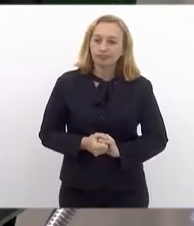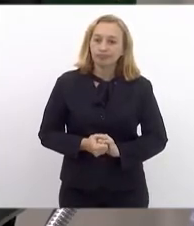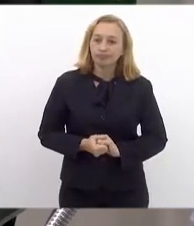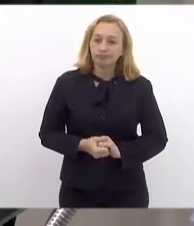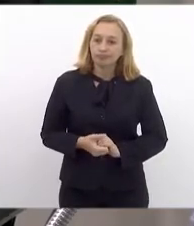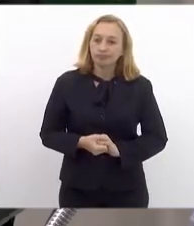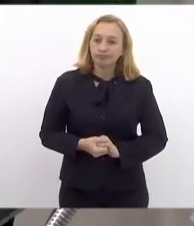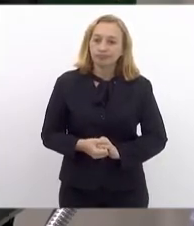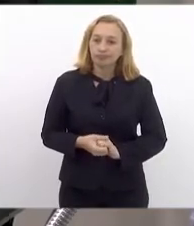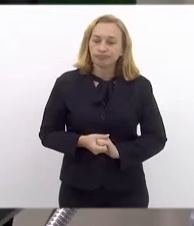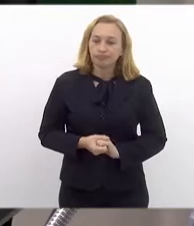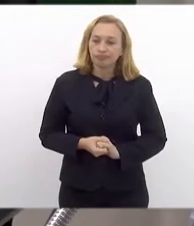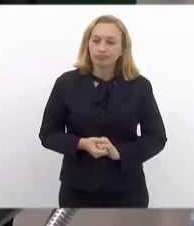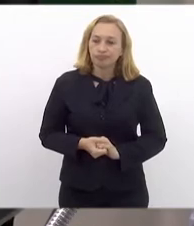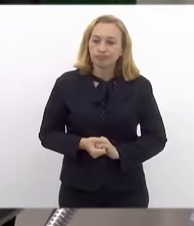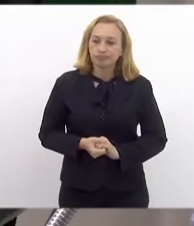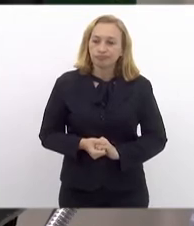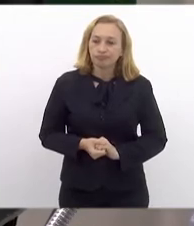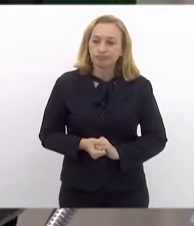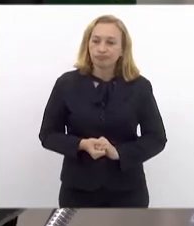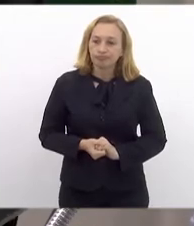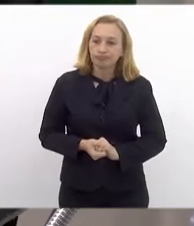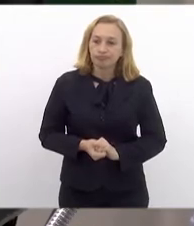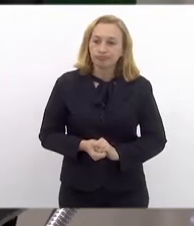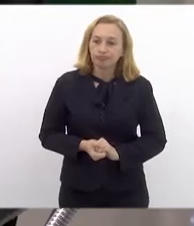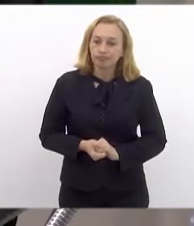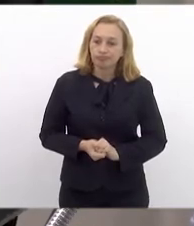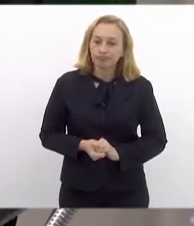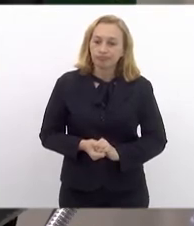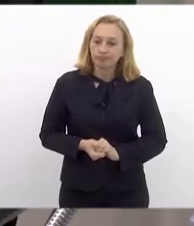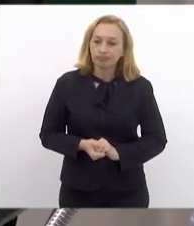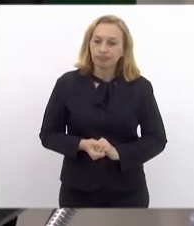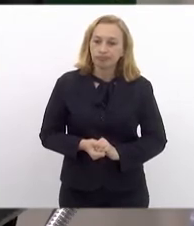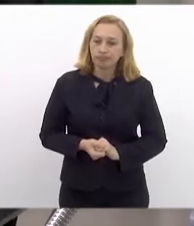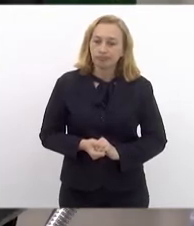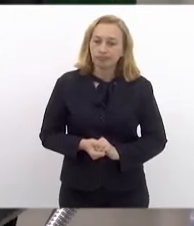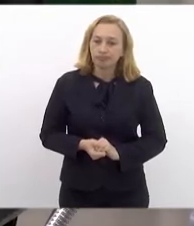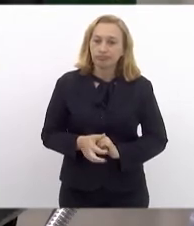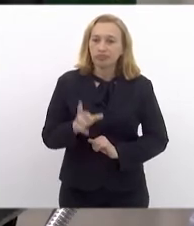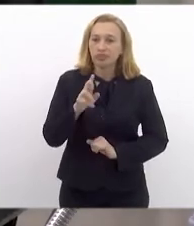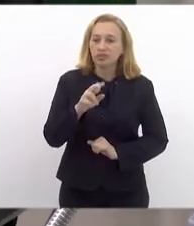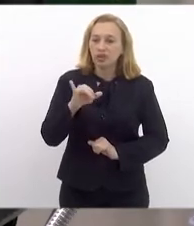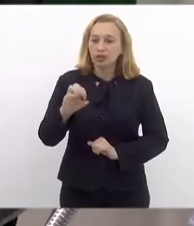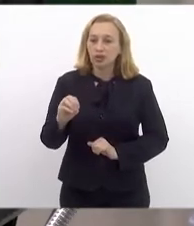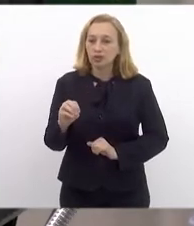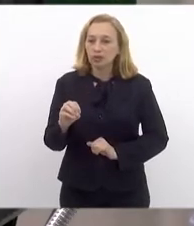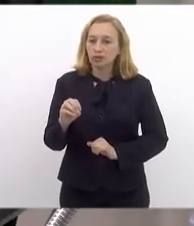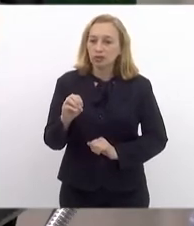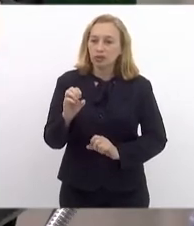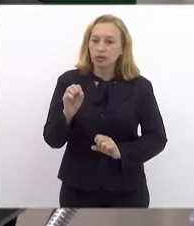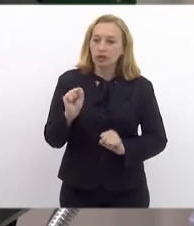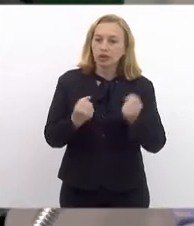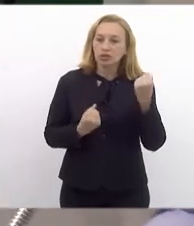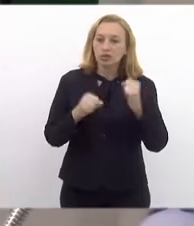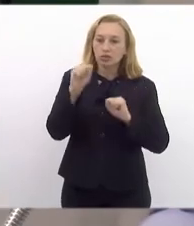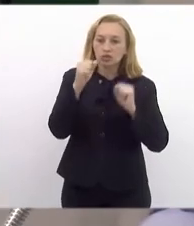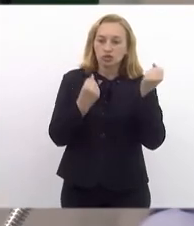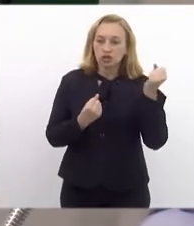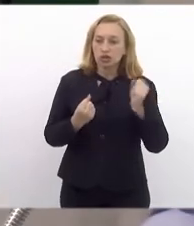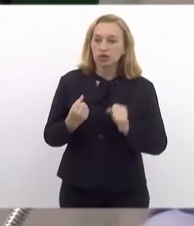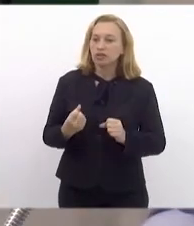e não aqui no no a Nelma mas Siga a presença do Rio indústria no